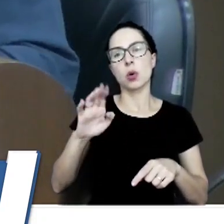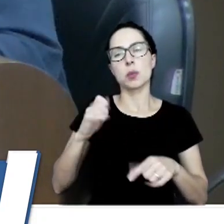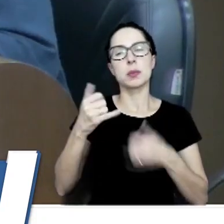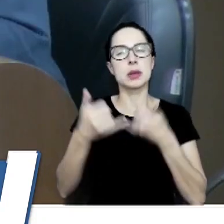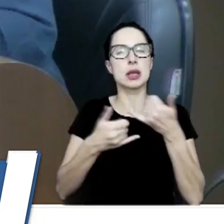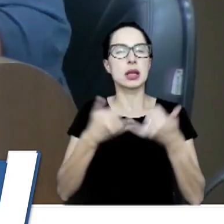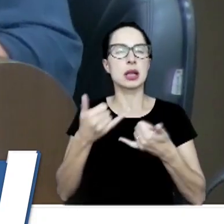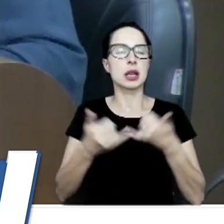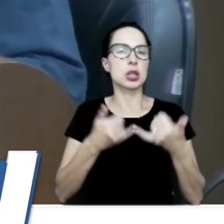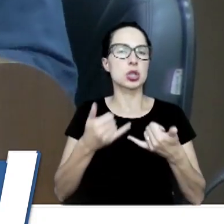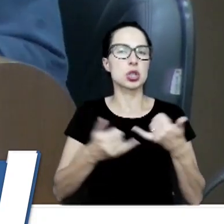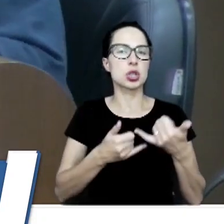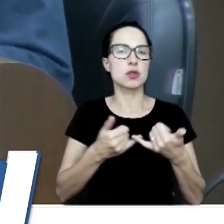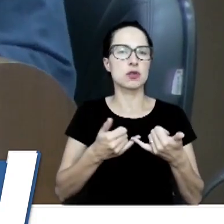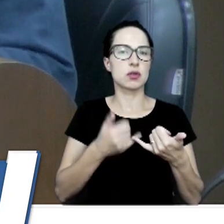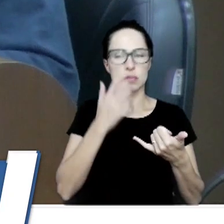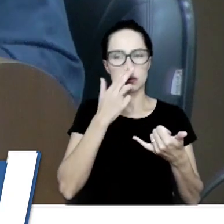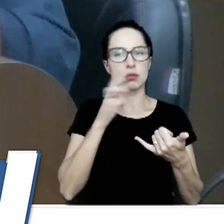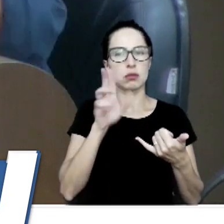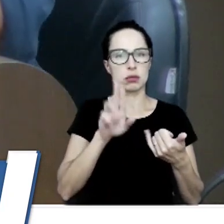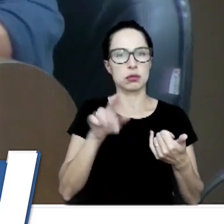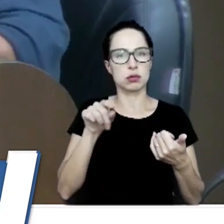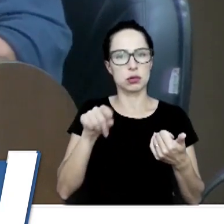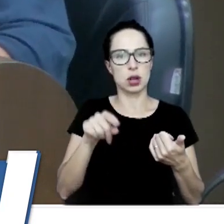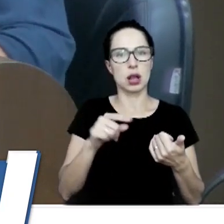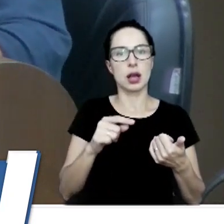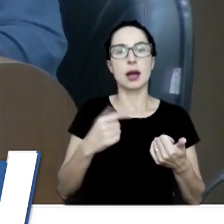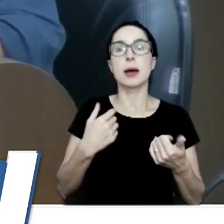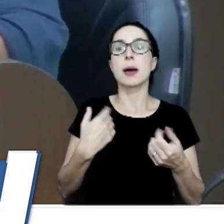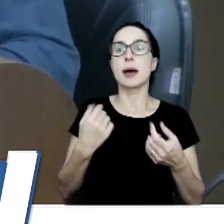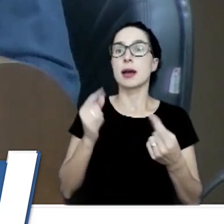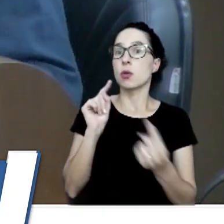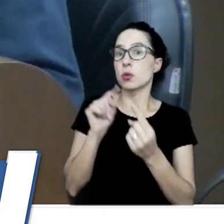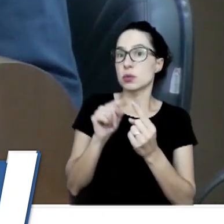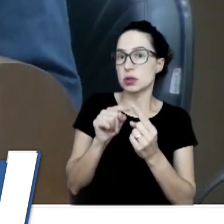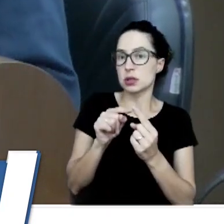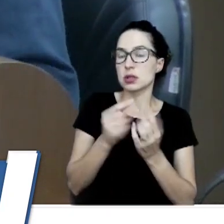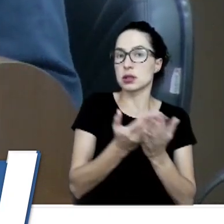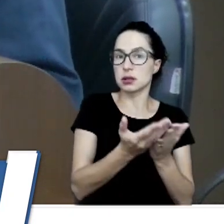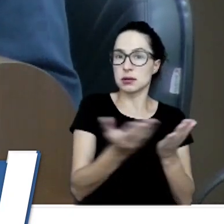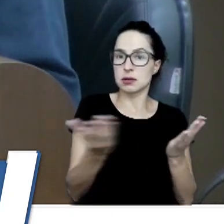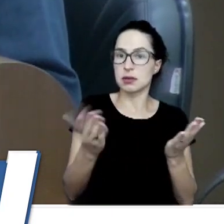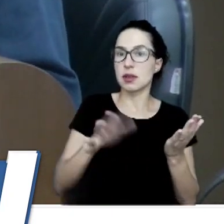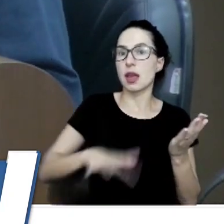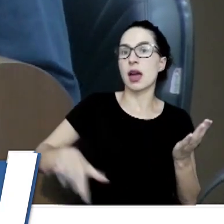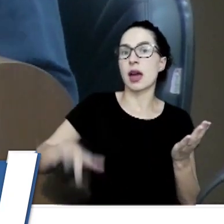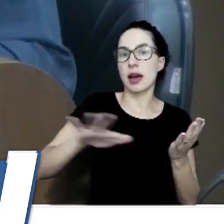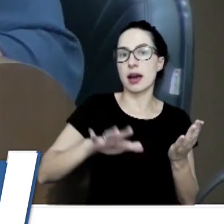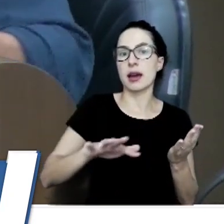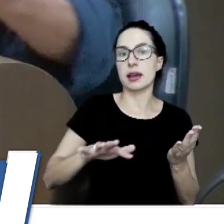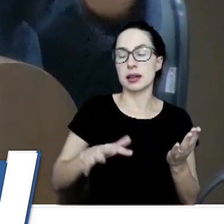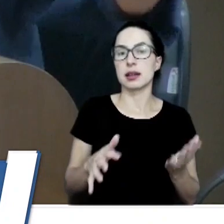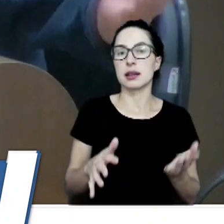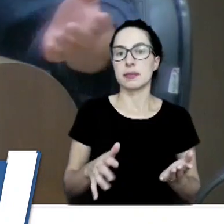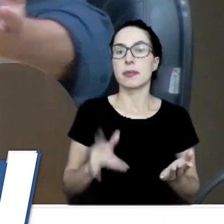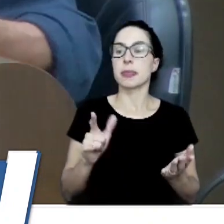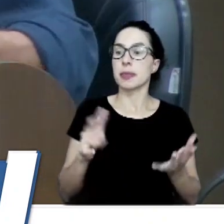presente. Realmente é o que o Della Mota disse. Se toda destinação de área pública que a gente votasse aqui